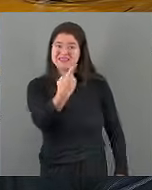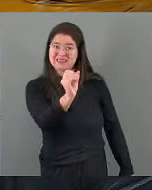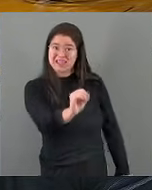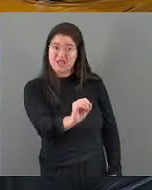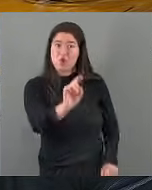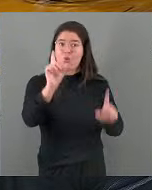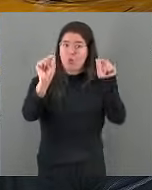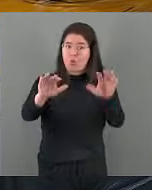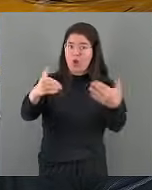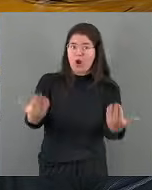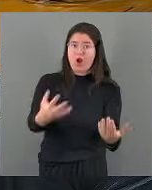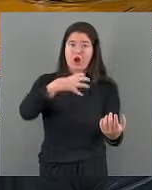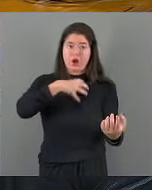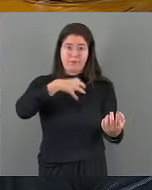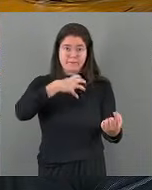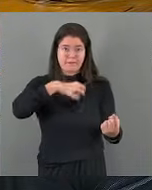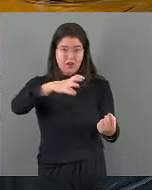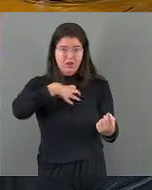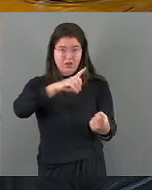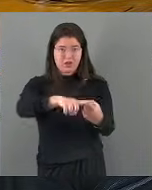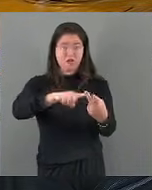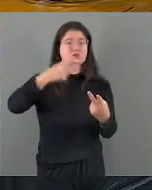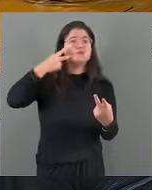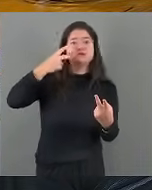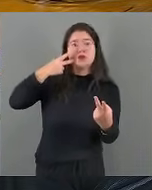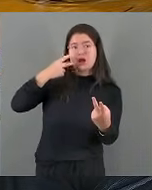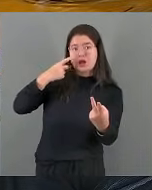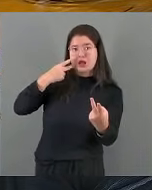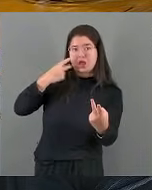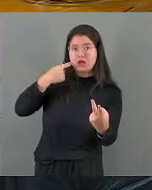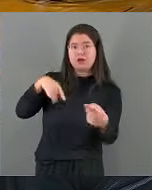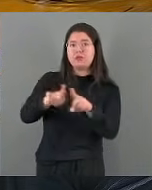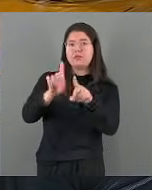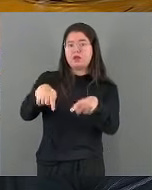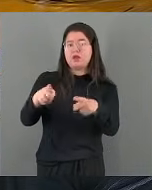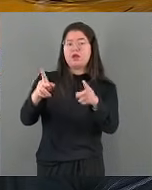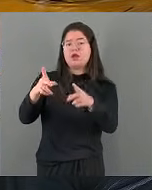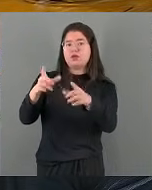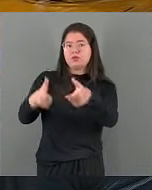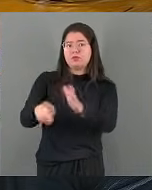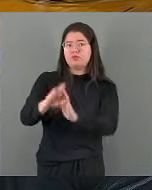A Bahia e o Ceará. Inclusive a terra do Chico Anísio.